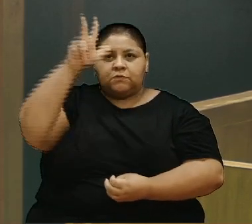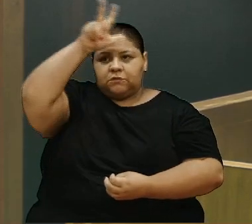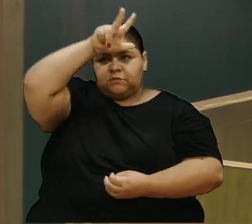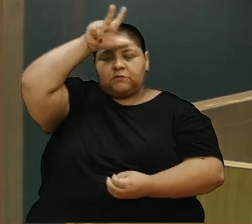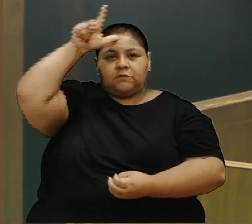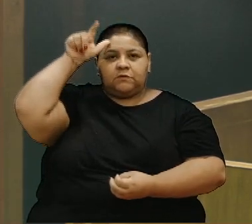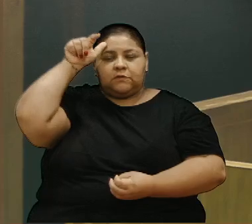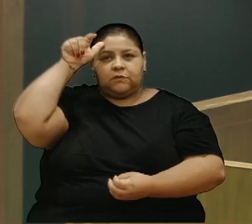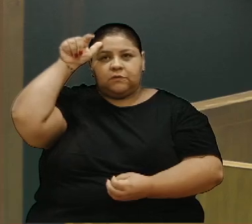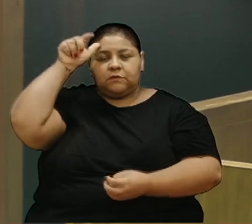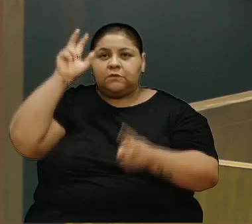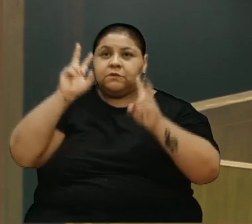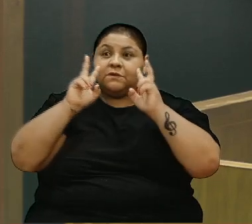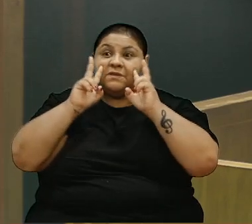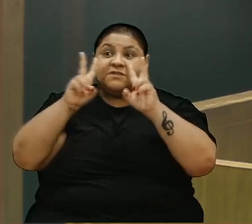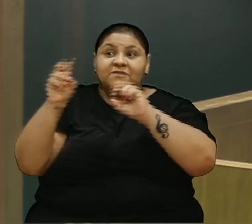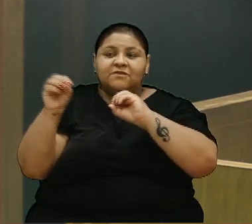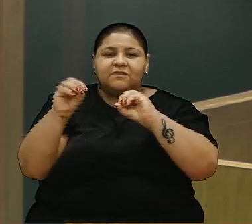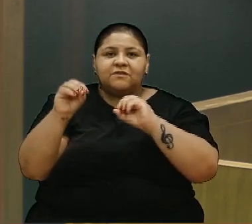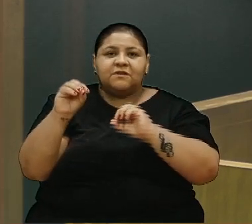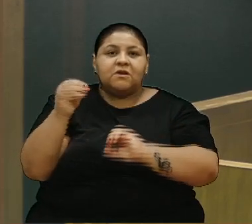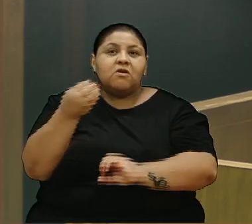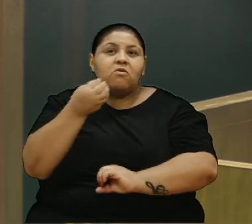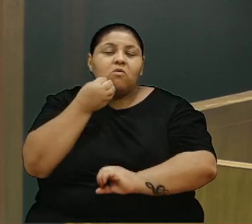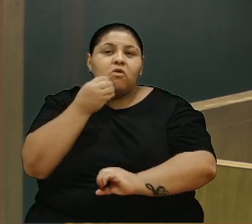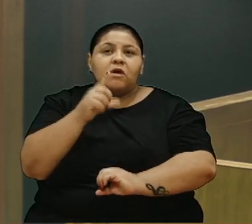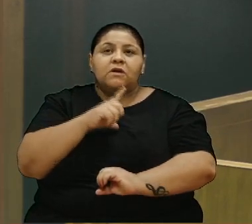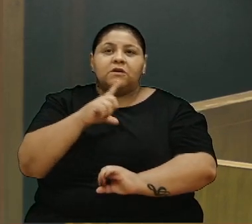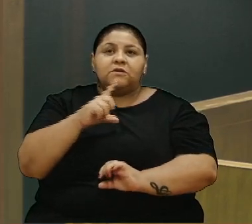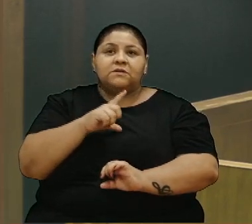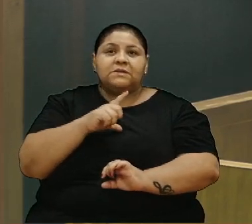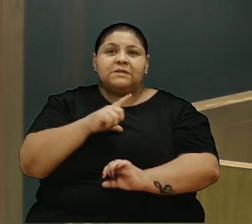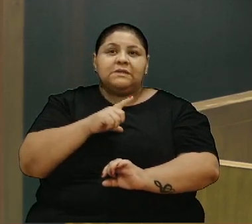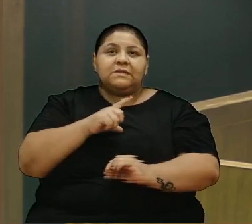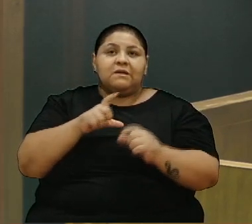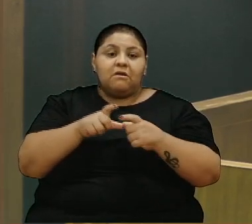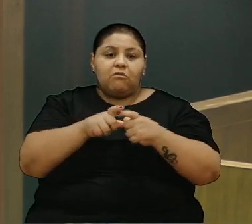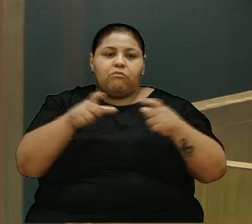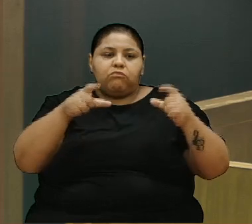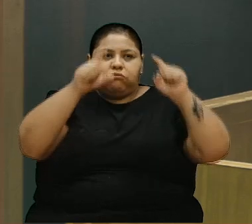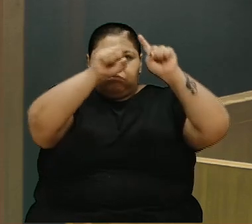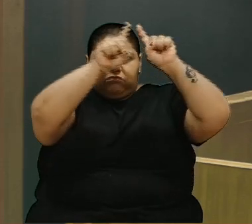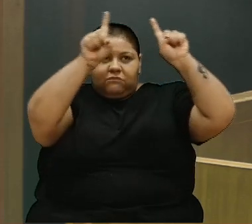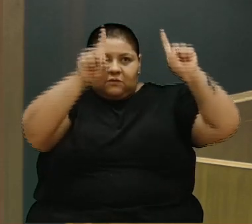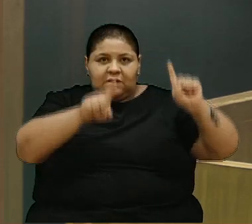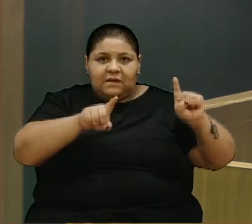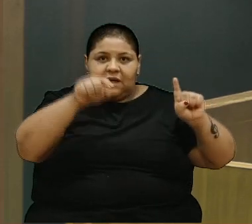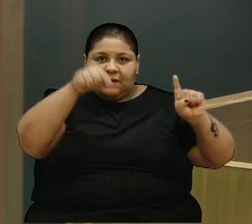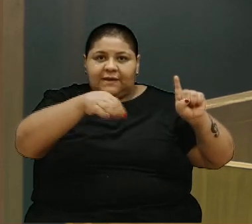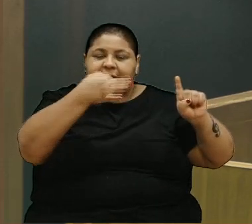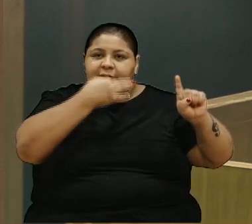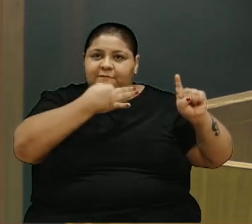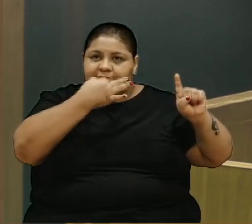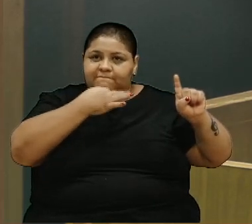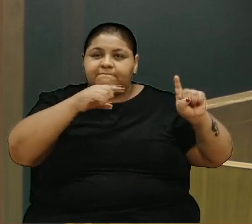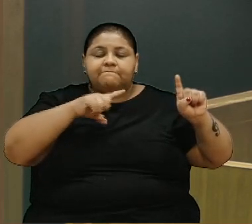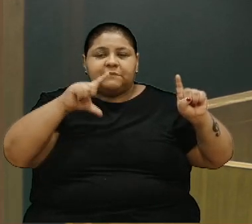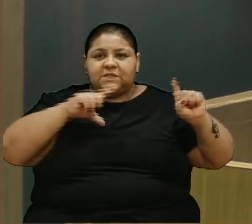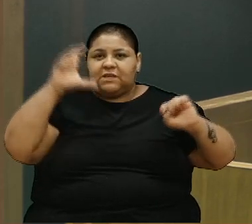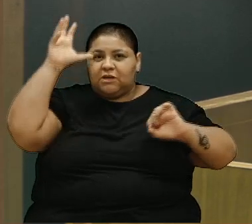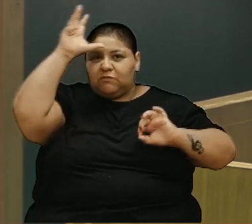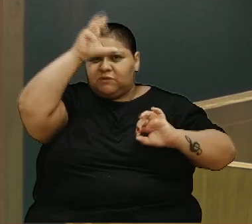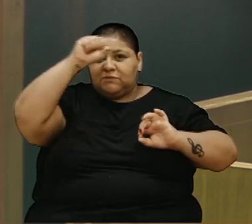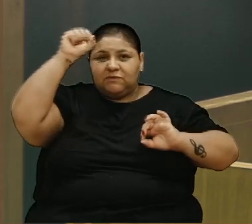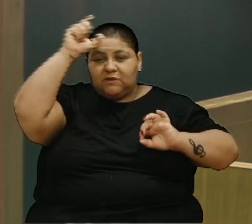ele visse essa possibilidade da gente ter maior efetivo aqui para a nossa cidade de Caxias do Sul. Nós temos que aprender com